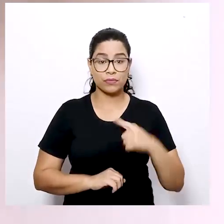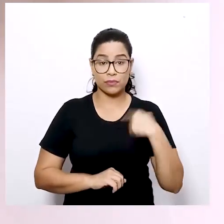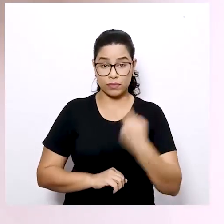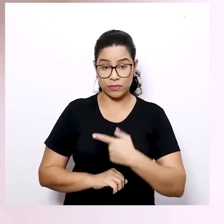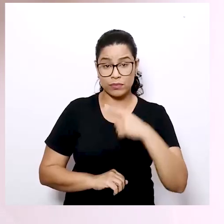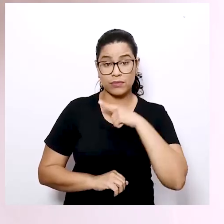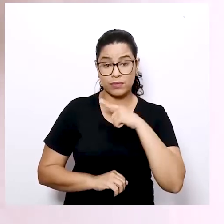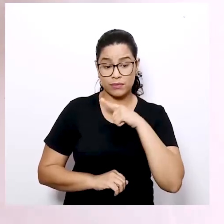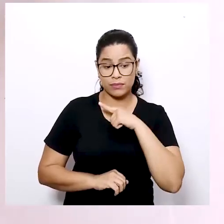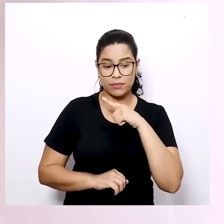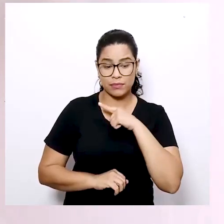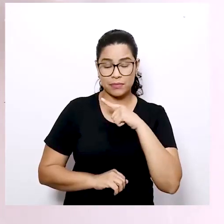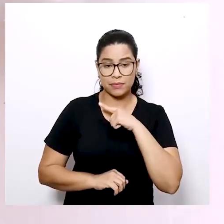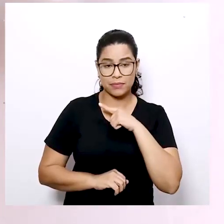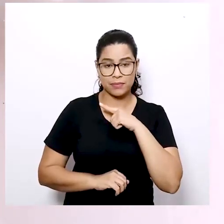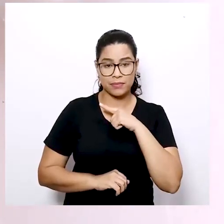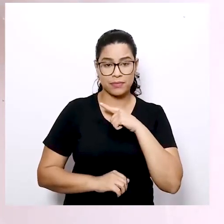Aqui nós temos